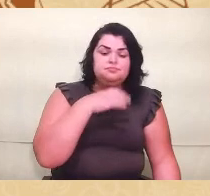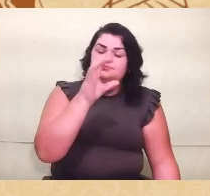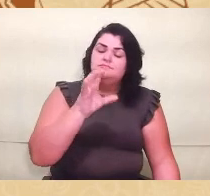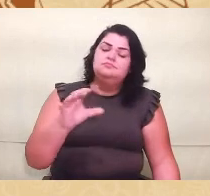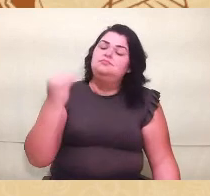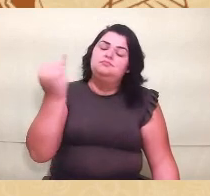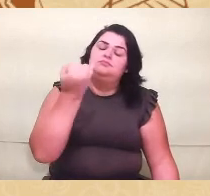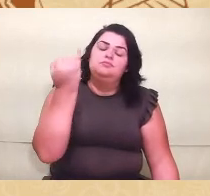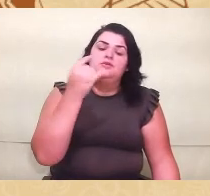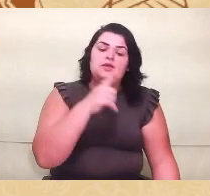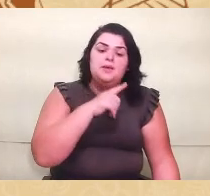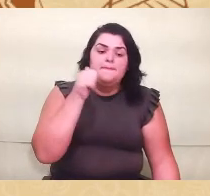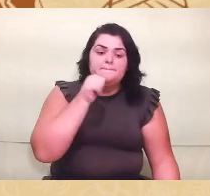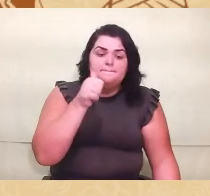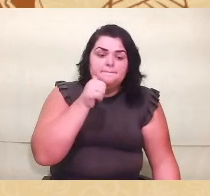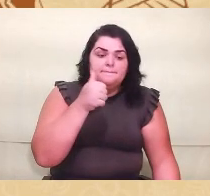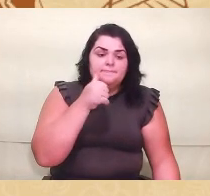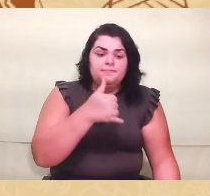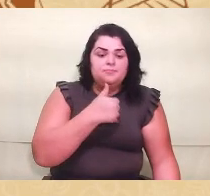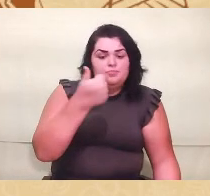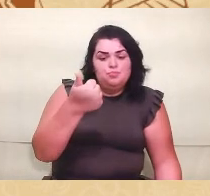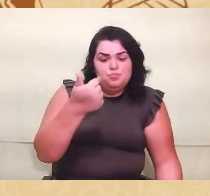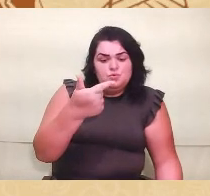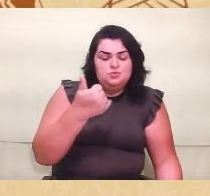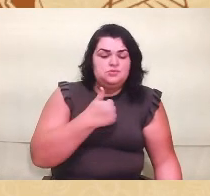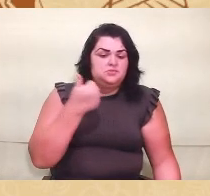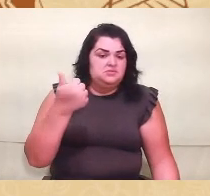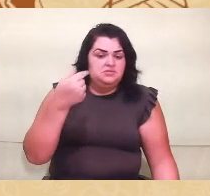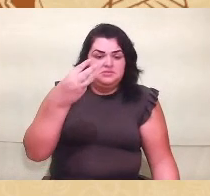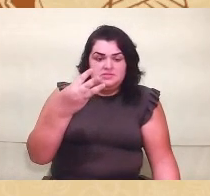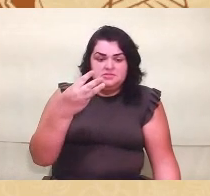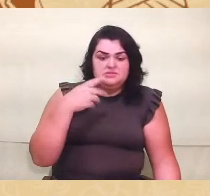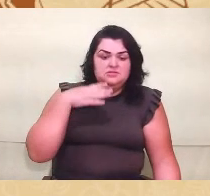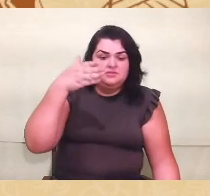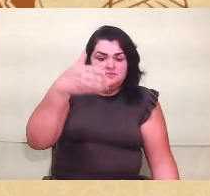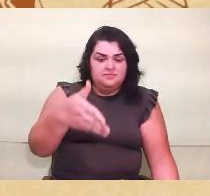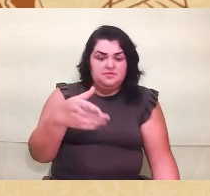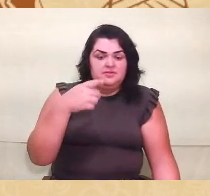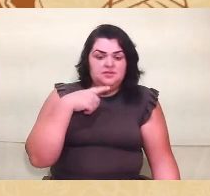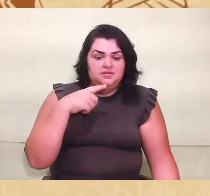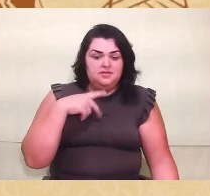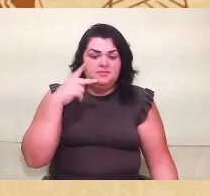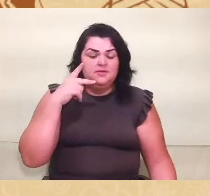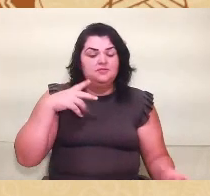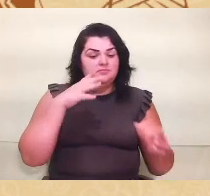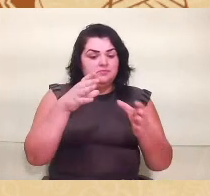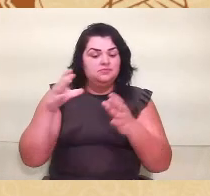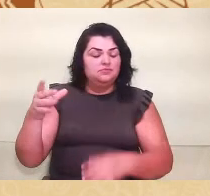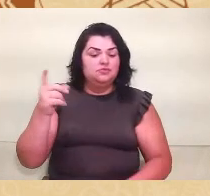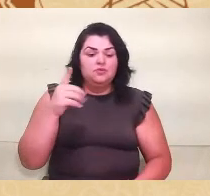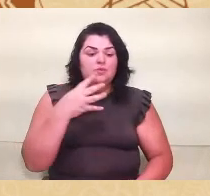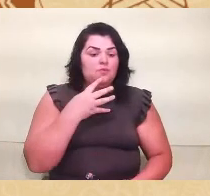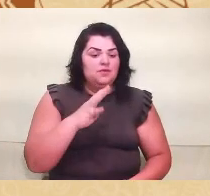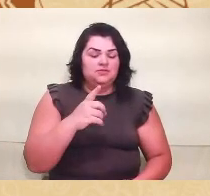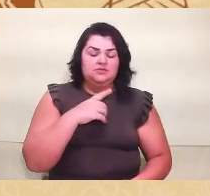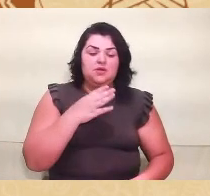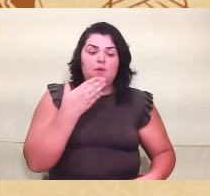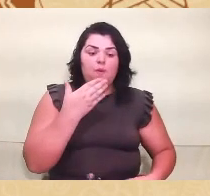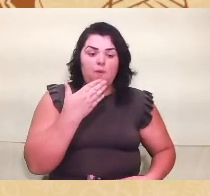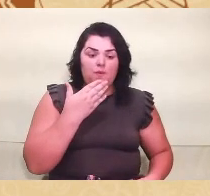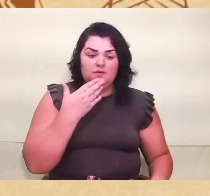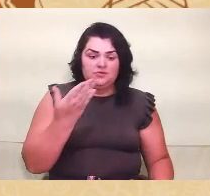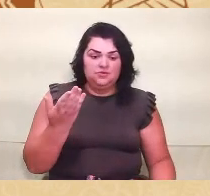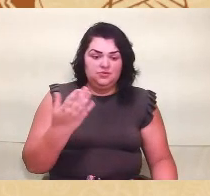pegavam as meninas indígenas de 12, 13 anos, vinha aqui, em Olivença, na obra de Jorge Amado, você não vai encontrar índio quase. A família de Jorge